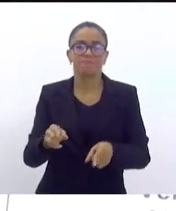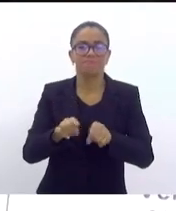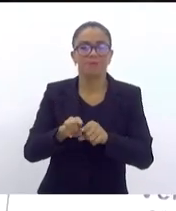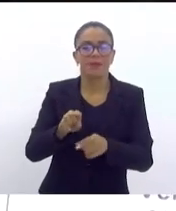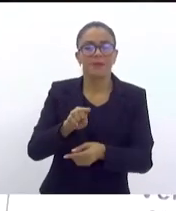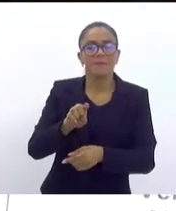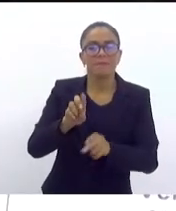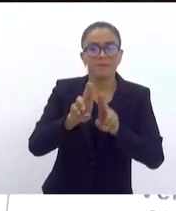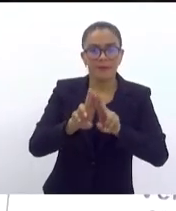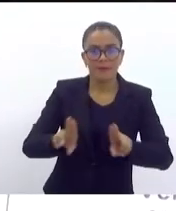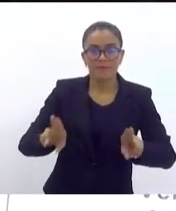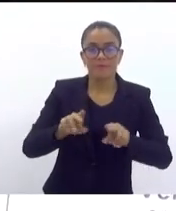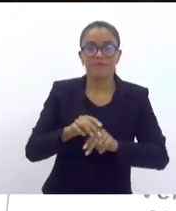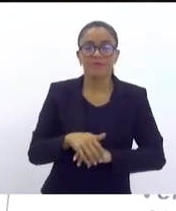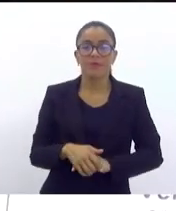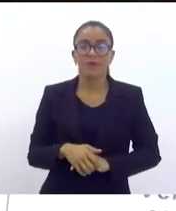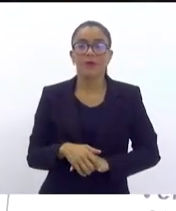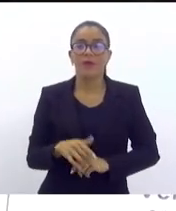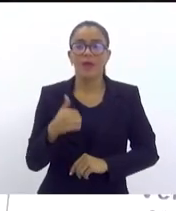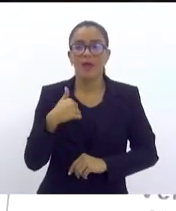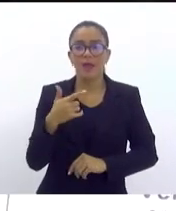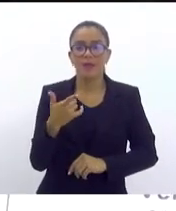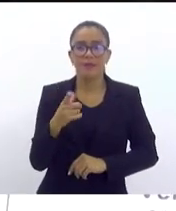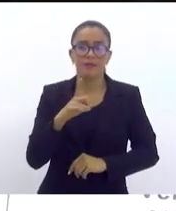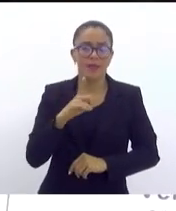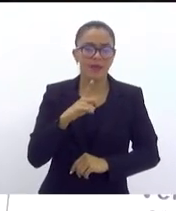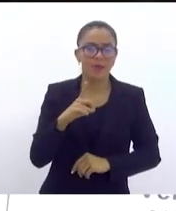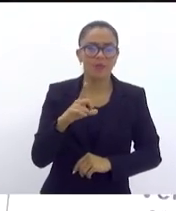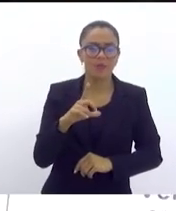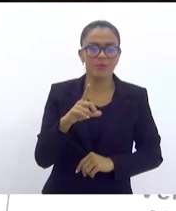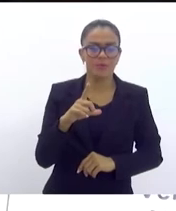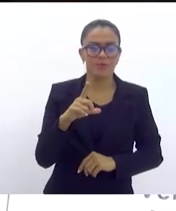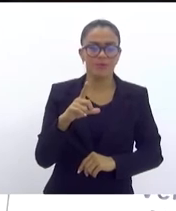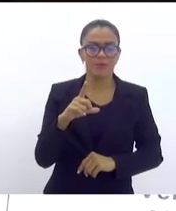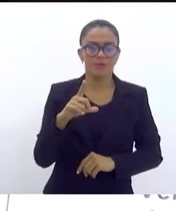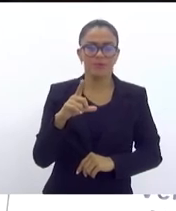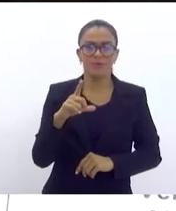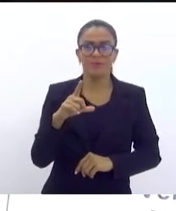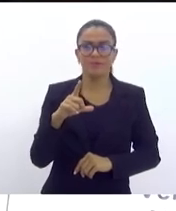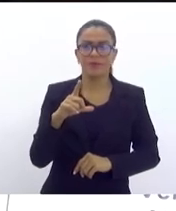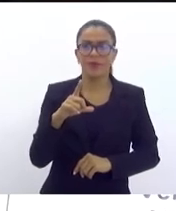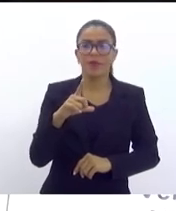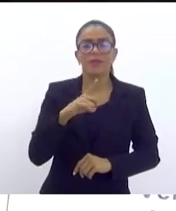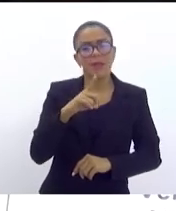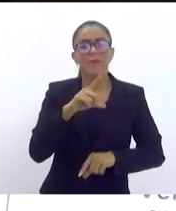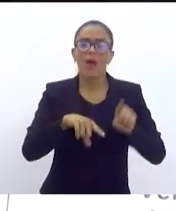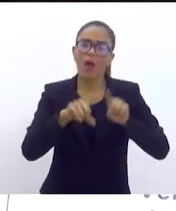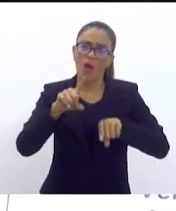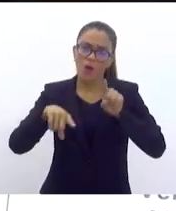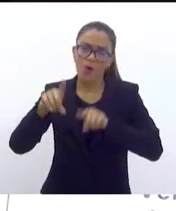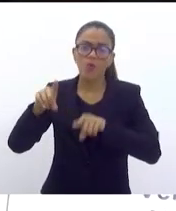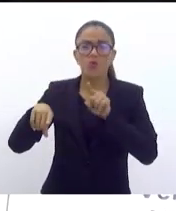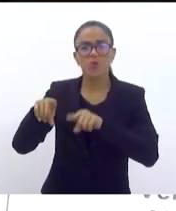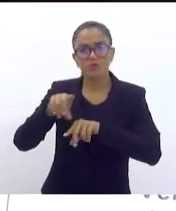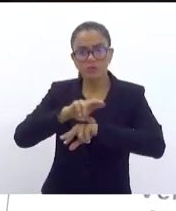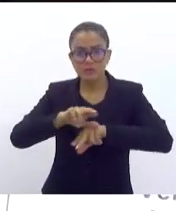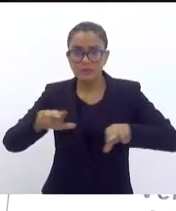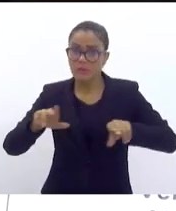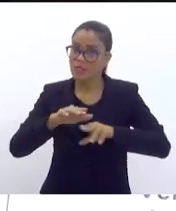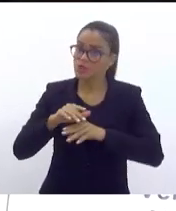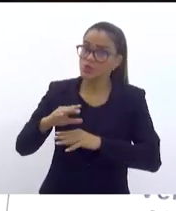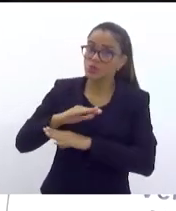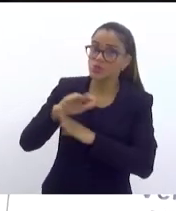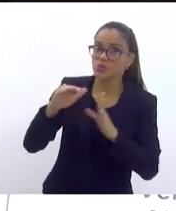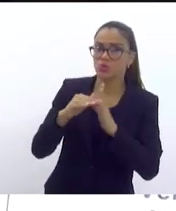nós com um cromatógrafo que é um equipamento que individualiza a a substância então nós temos alguns padrões mas não possuem todos